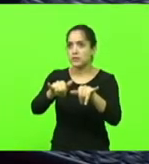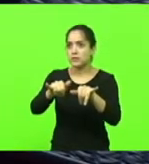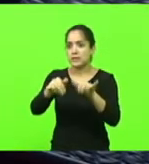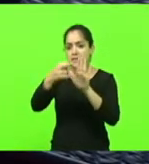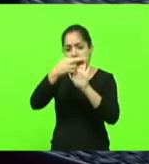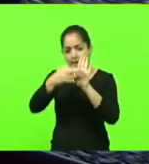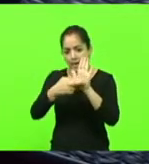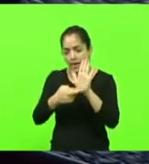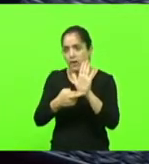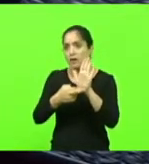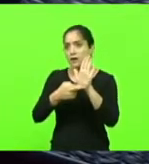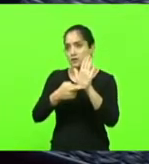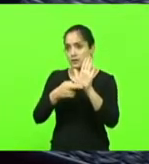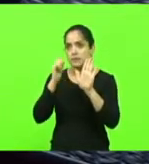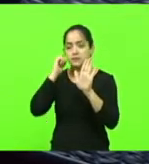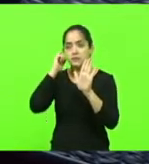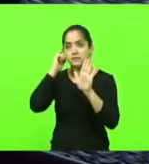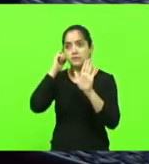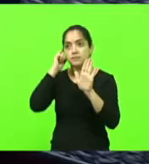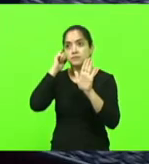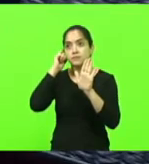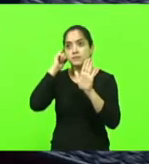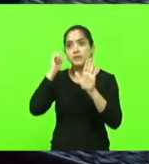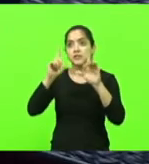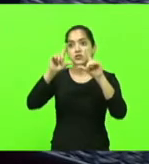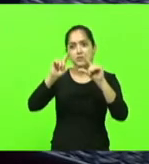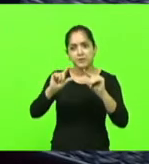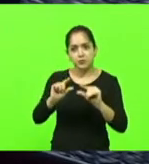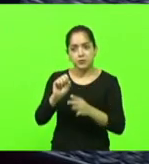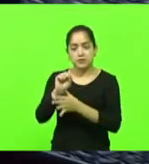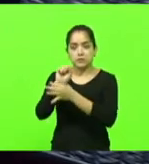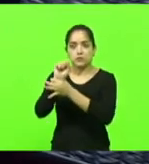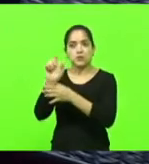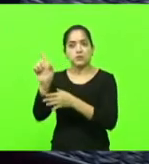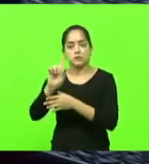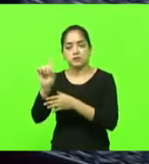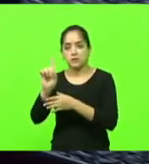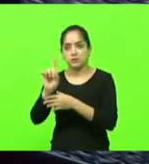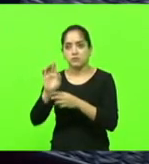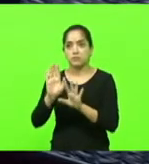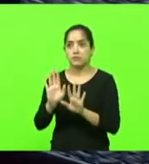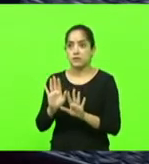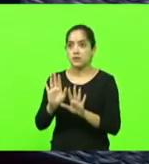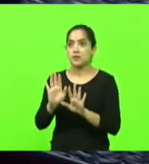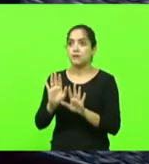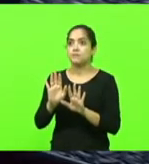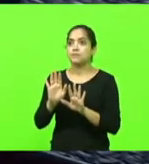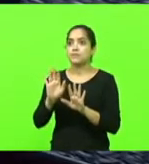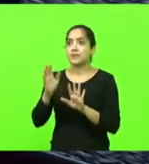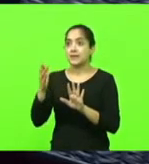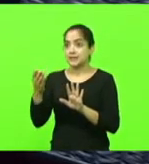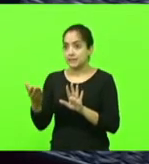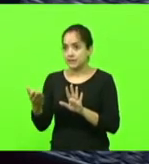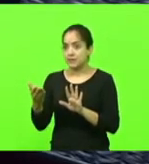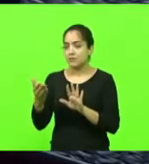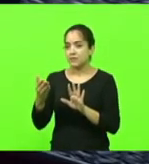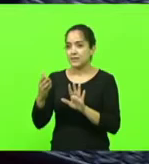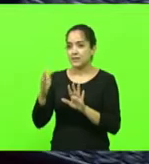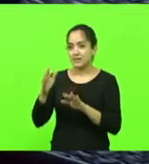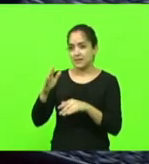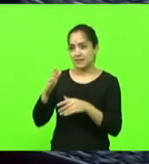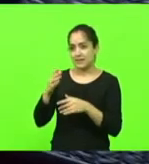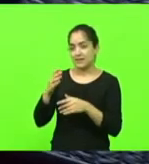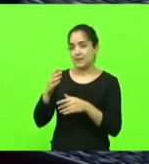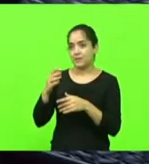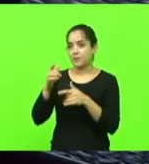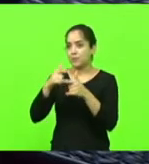está querendo diminuir a segurança do nosso produto. Não é à toa que, na questão da febre aftosa,